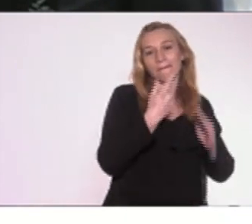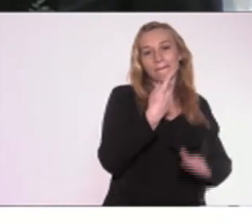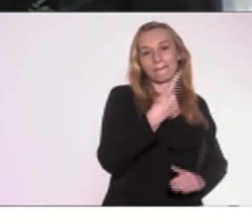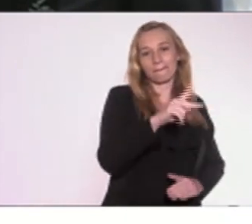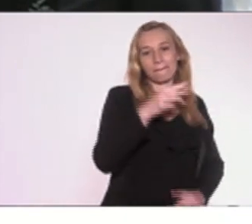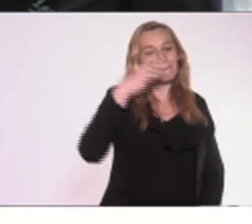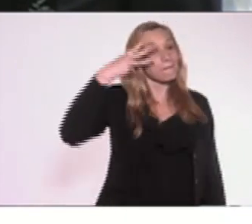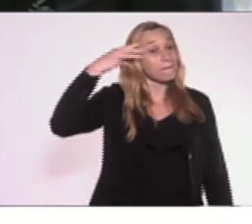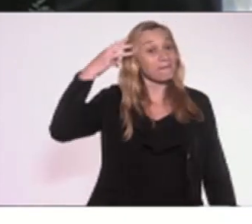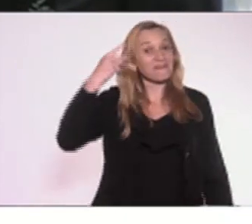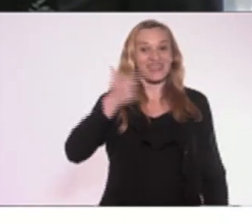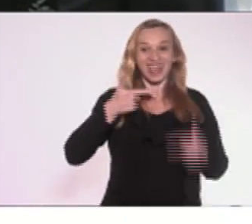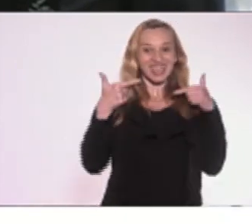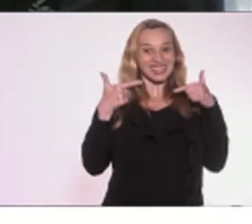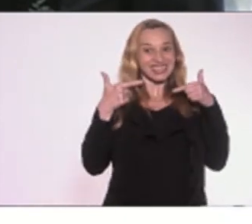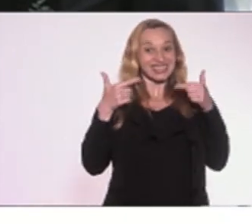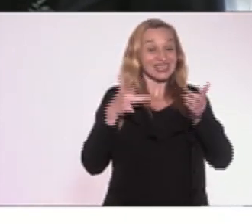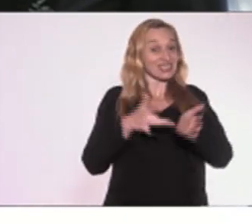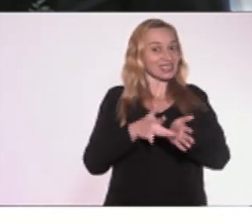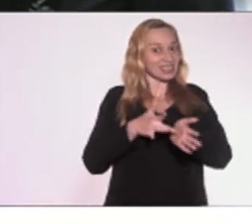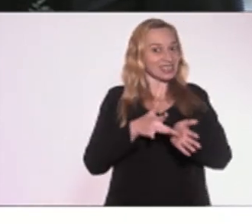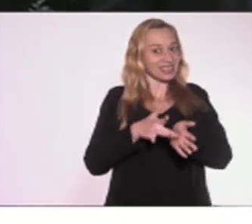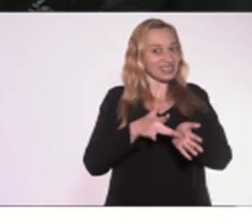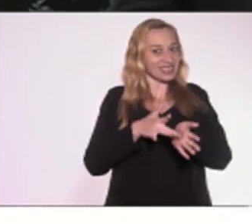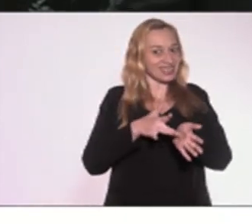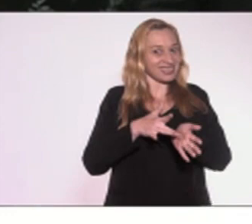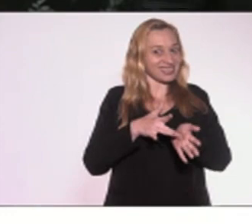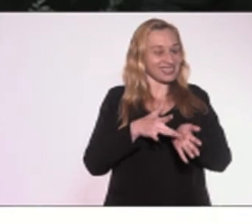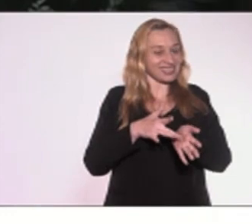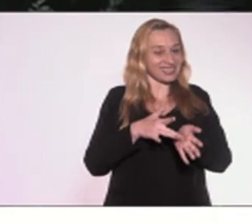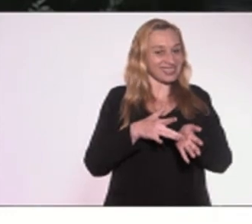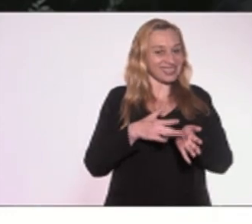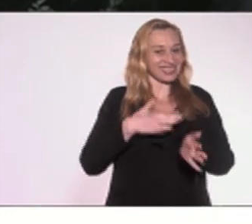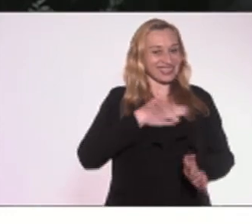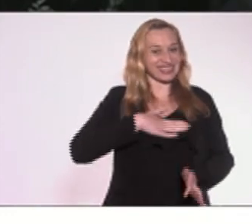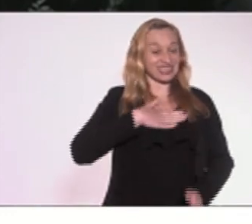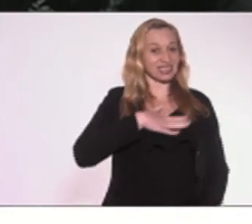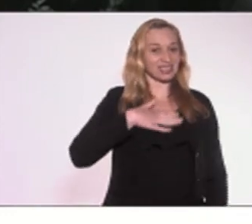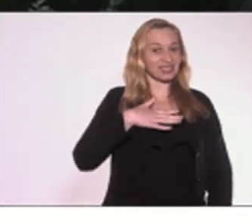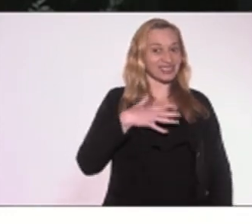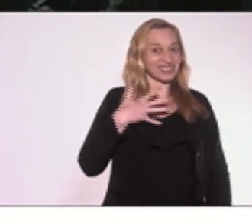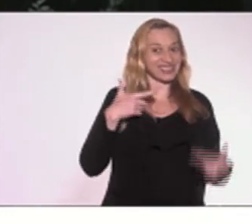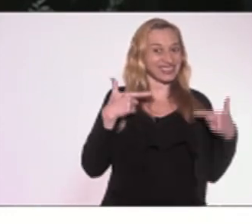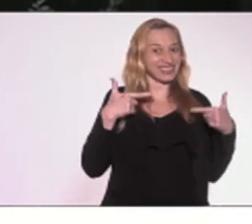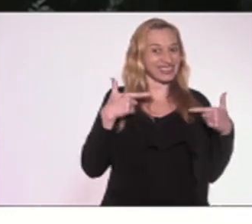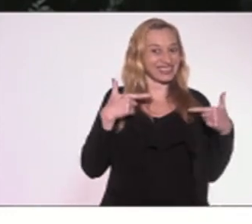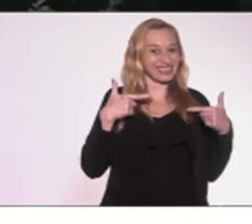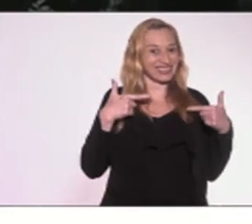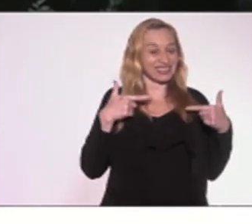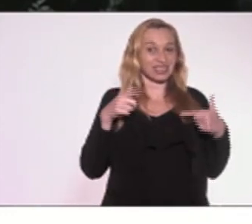está gostando. Esse é o Marcos Vinícius. Enérgico,